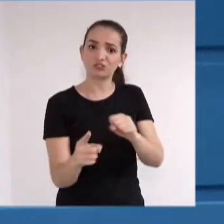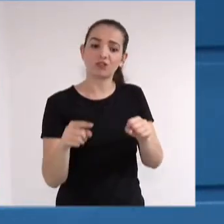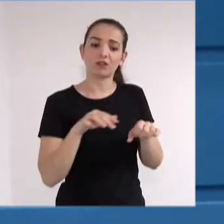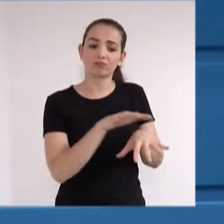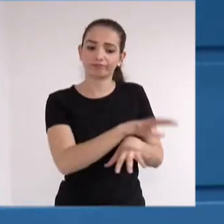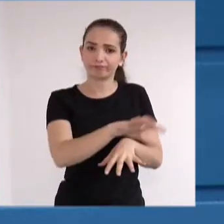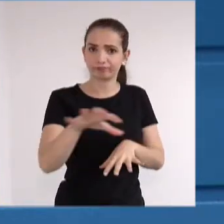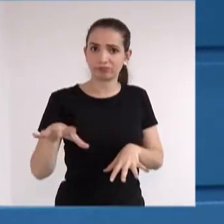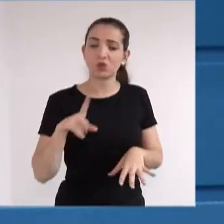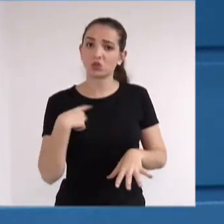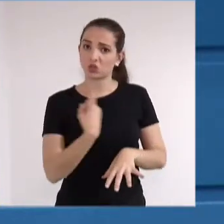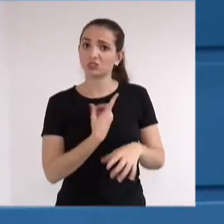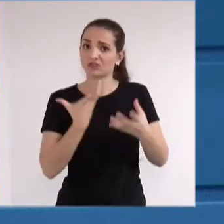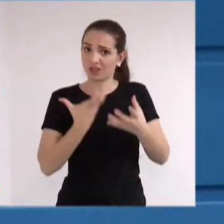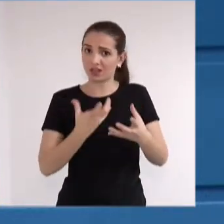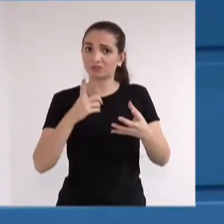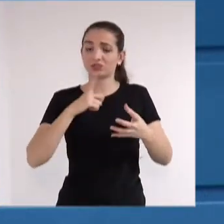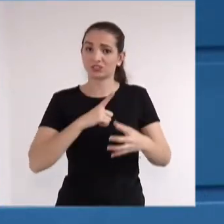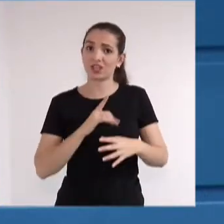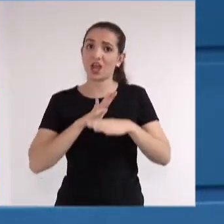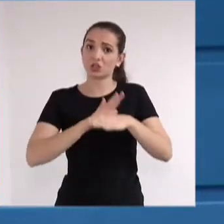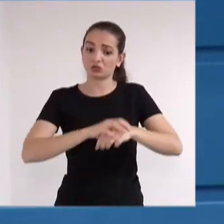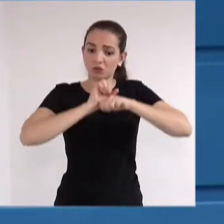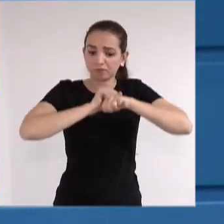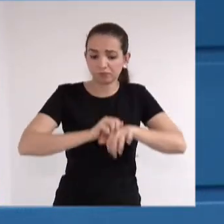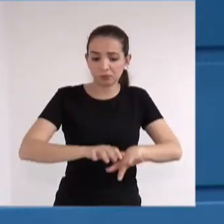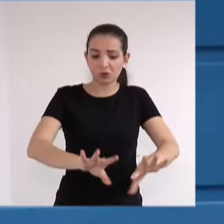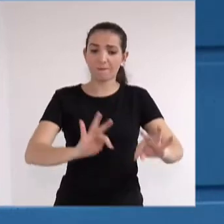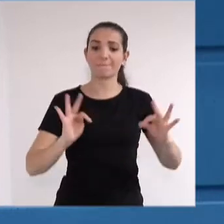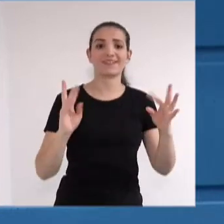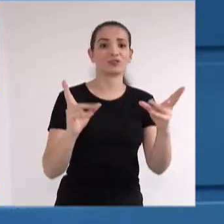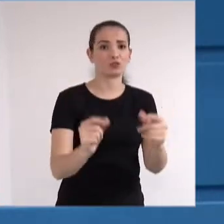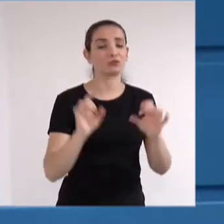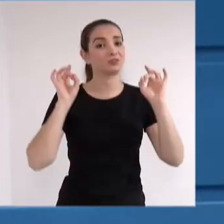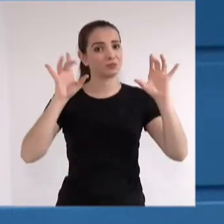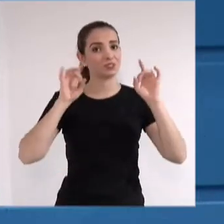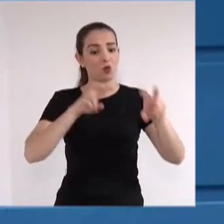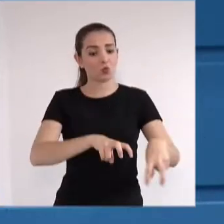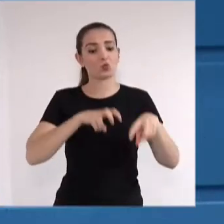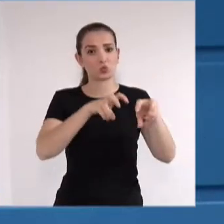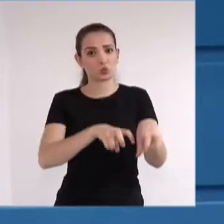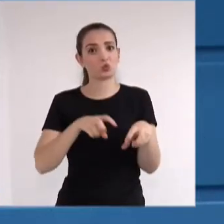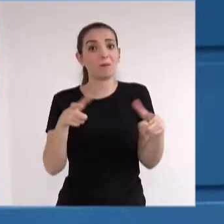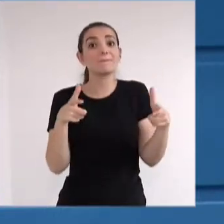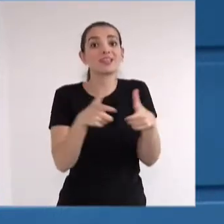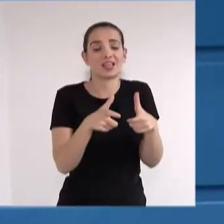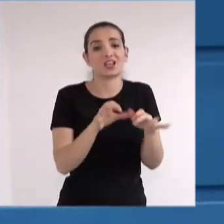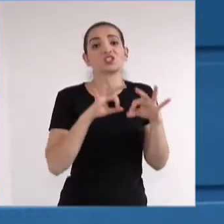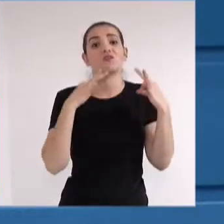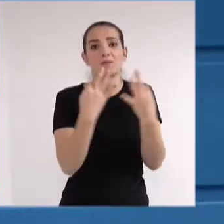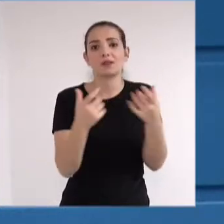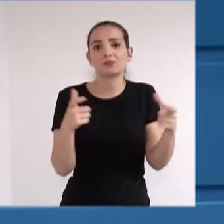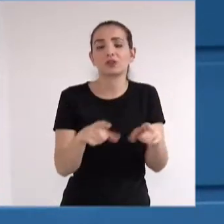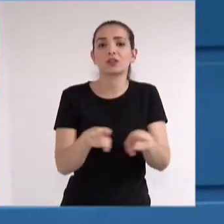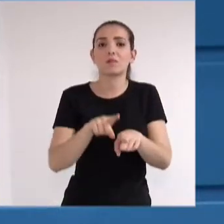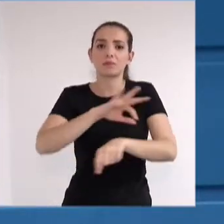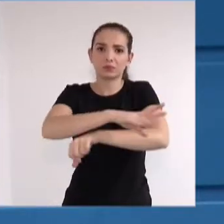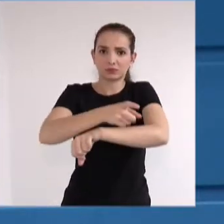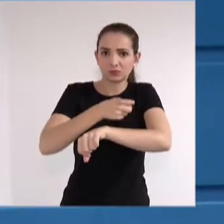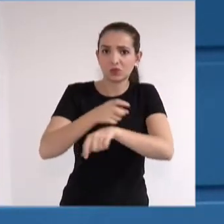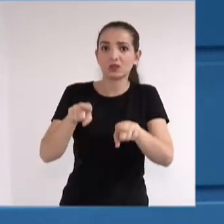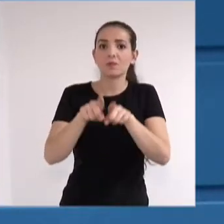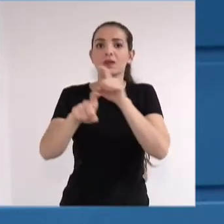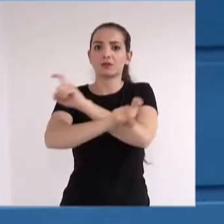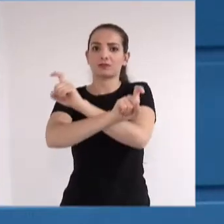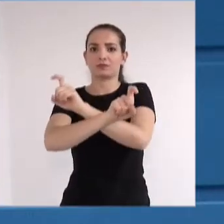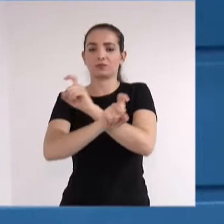seja estendido também, em relação a isso, aos pequenos produtores, à agricultura familiar, assentada da reforma agrária, quilombola e, particularmente,